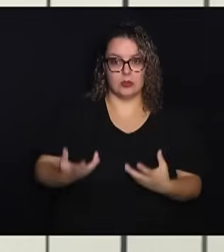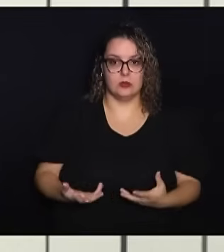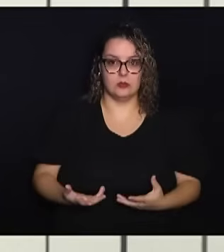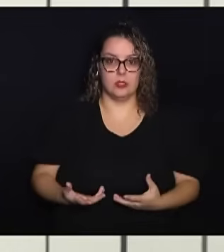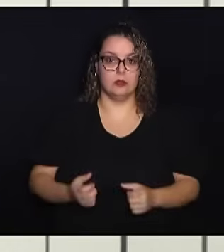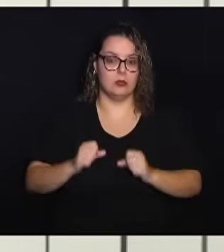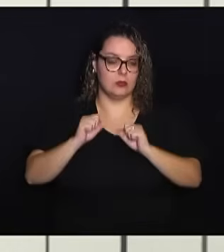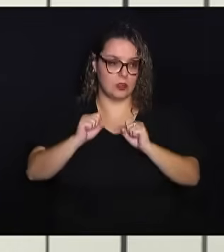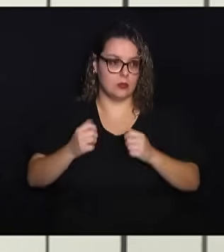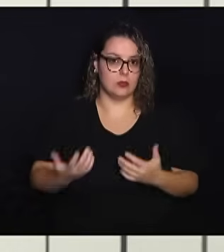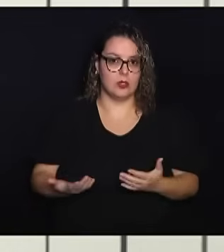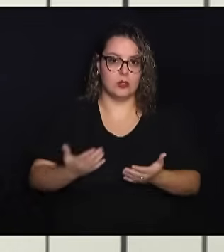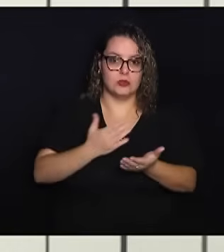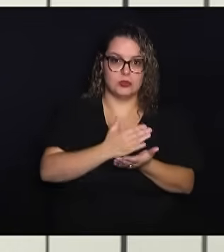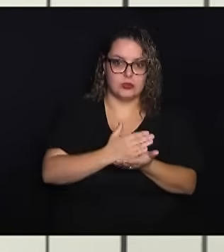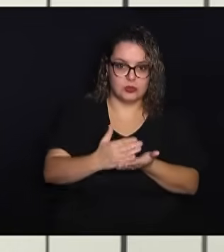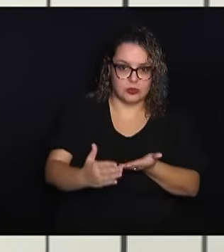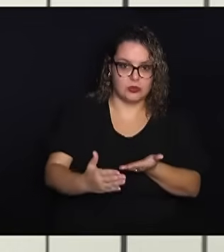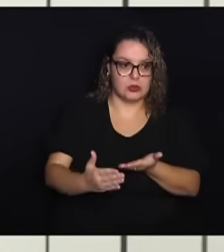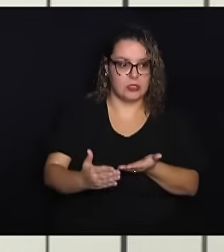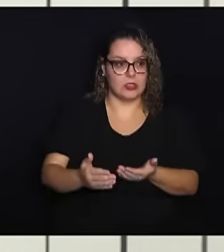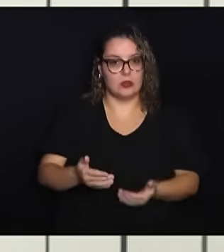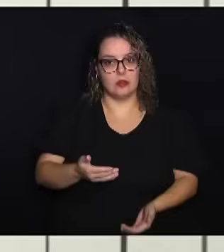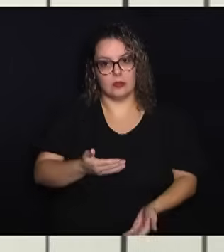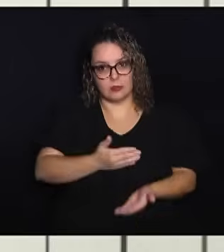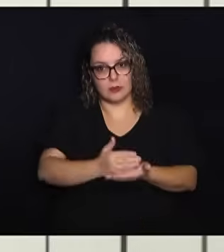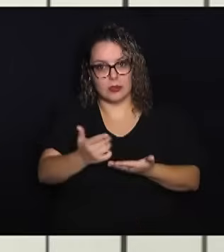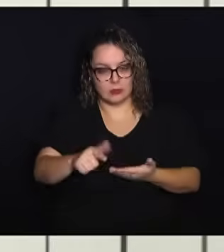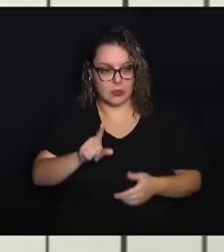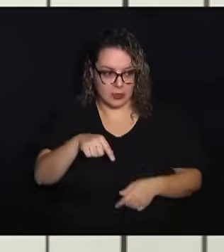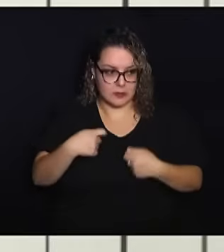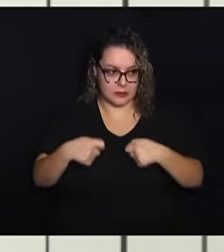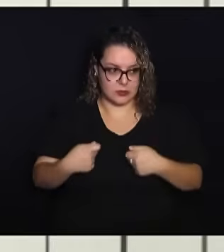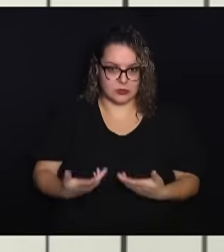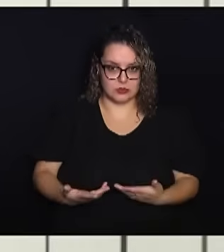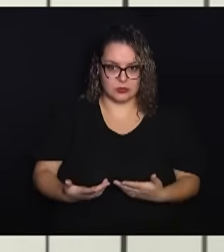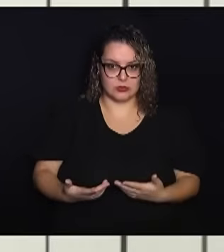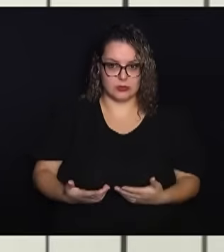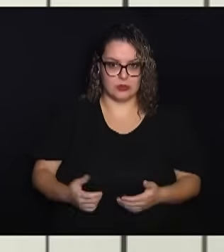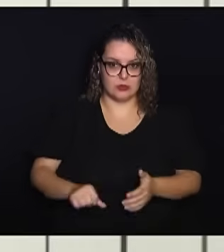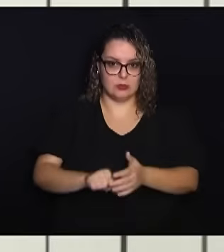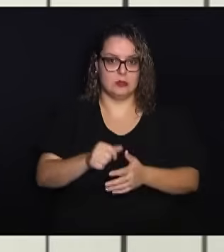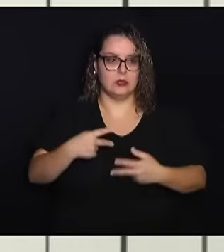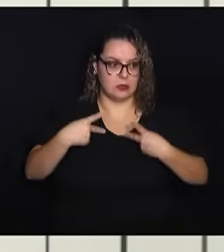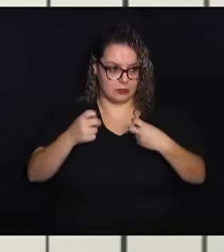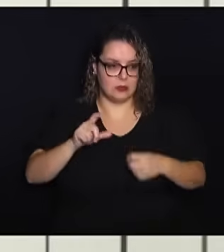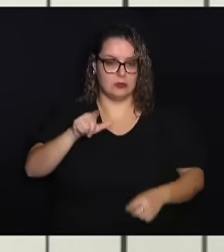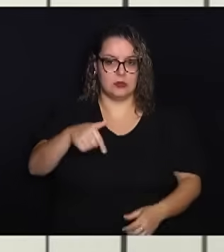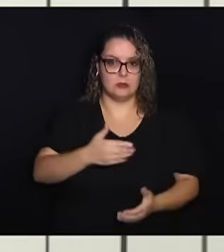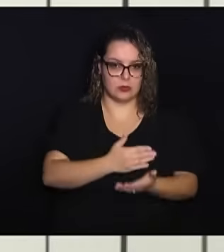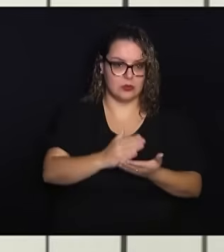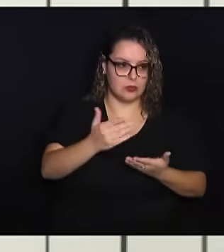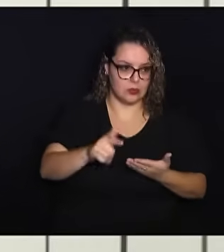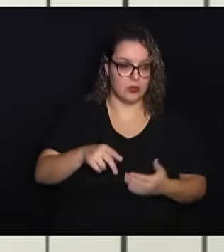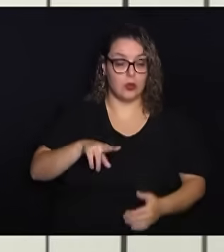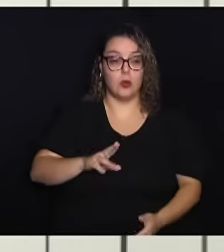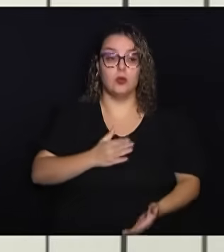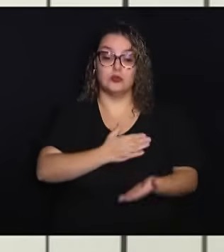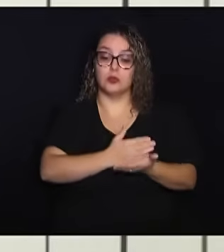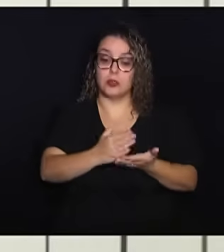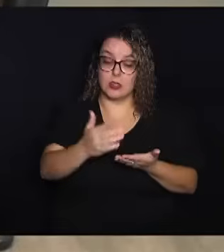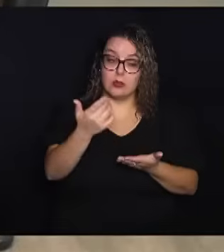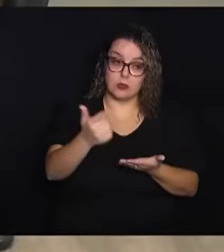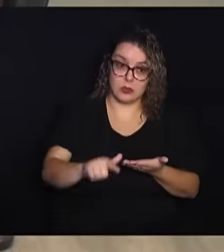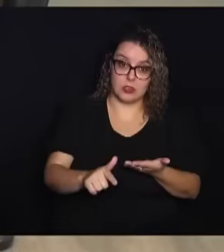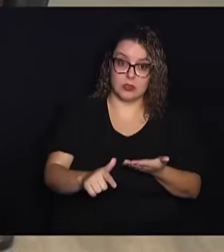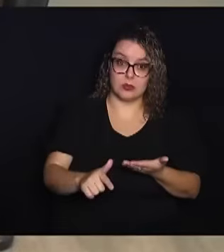para poder iniciar esse recomeço? É necessário primeiro um reconhecimento para depois um recomeço, ou no recomeço a gente